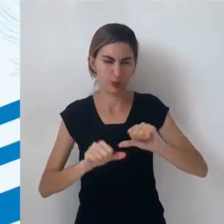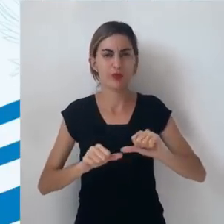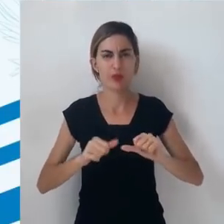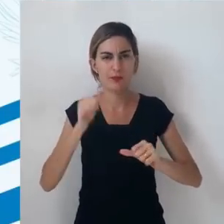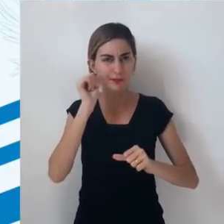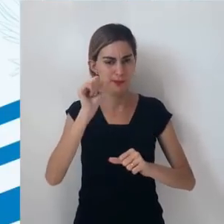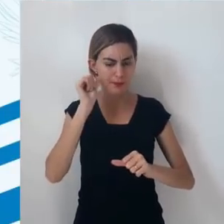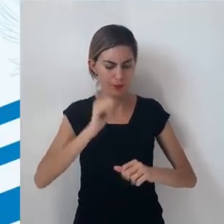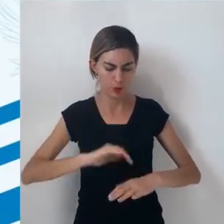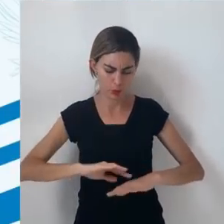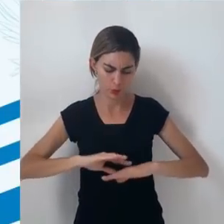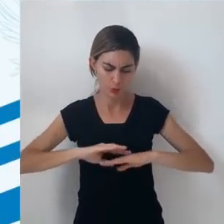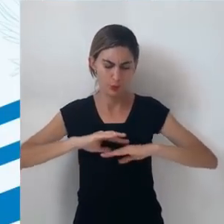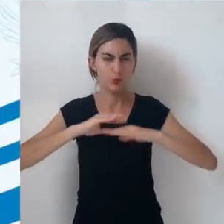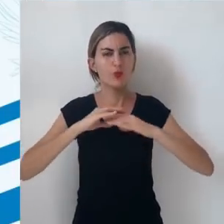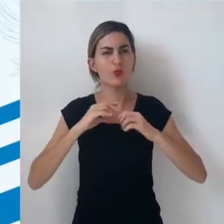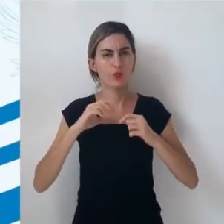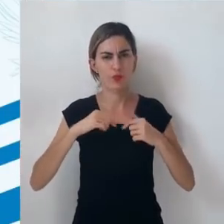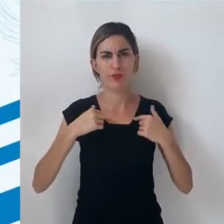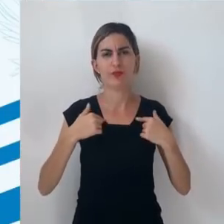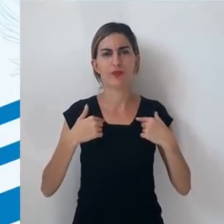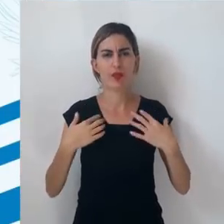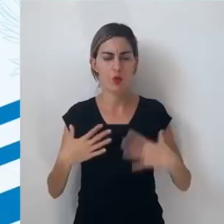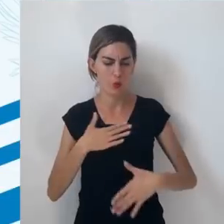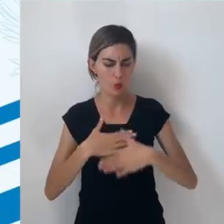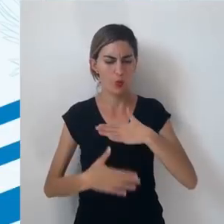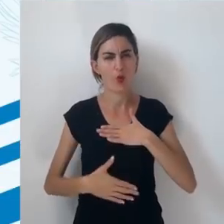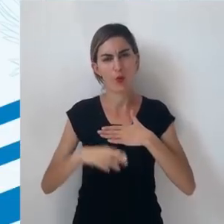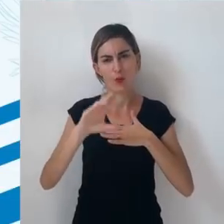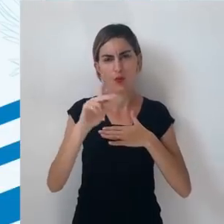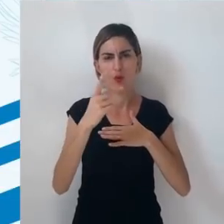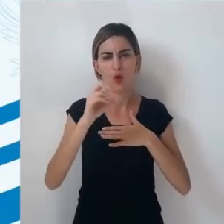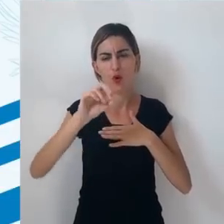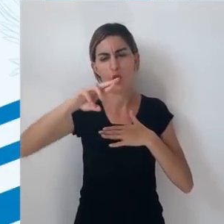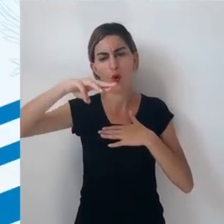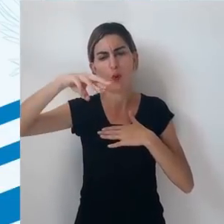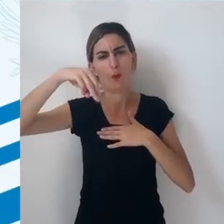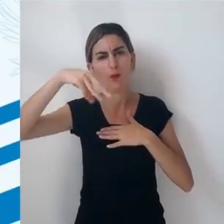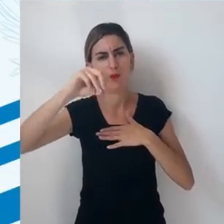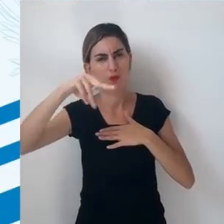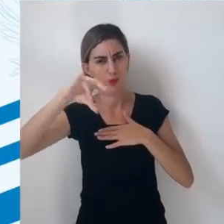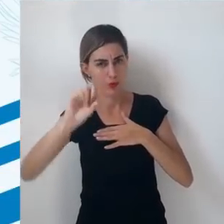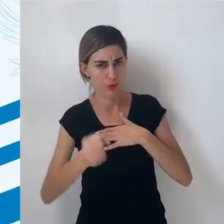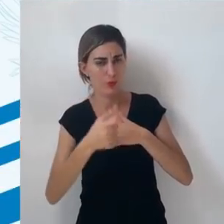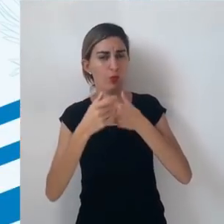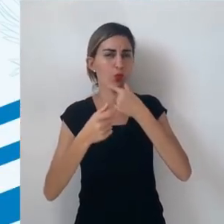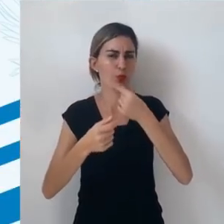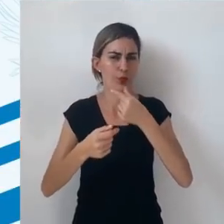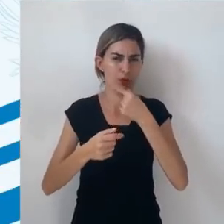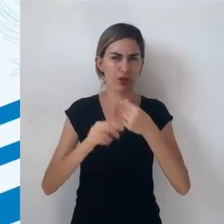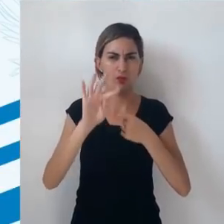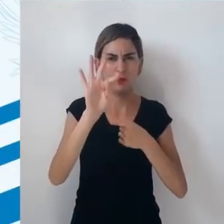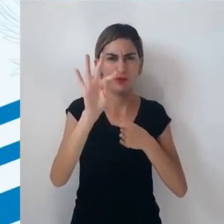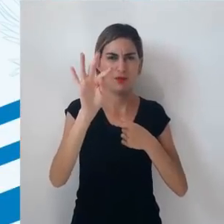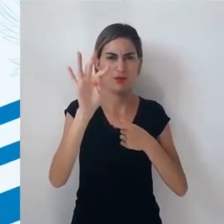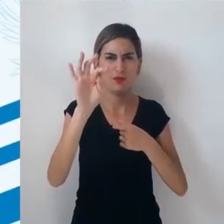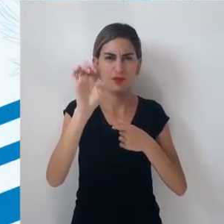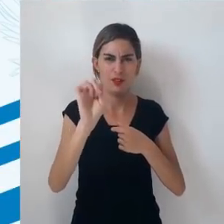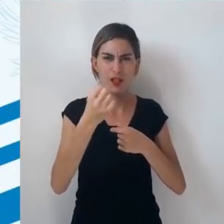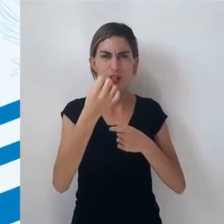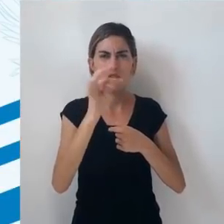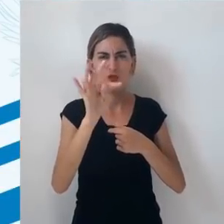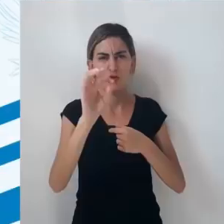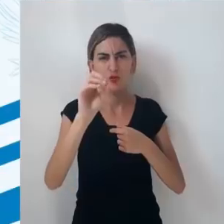meninas, elas têm estrógeno e progesterona de hormônios. Os meninos só vão ter testosterona,